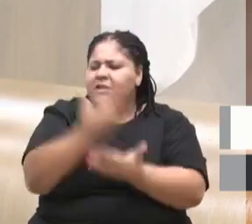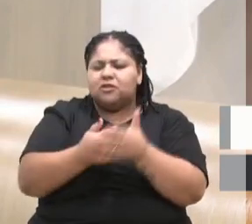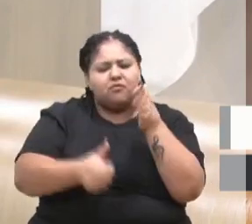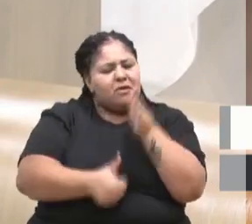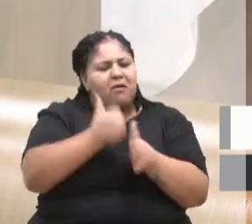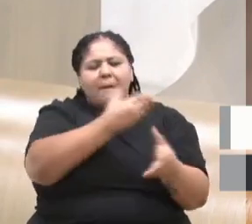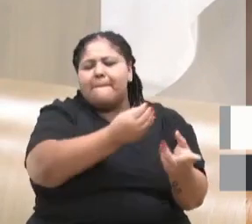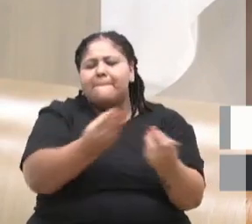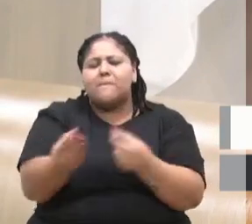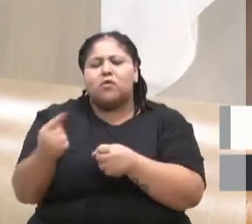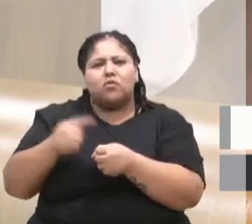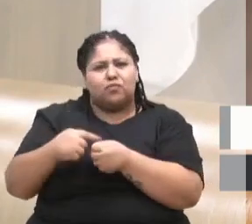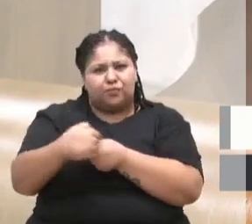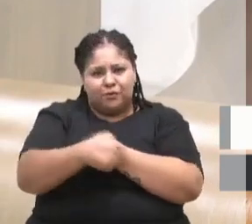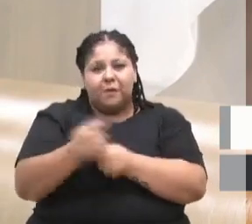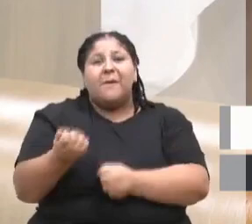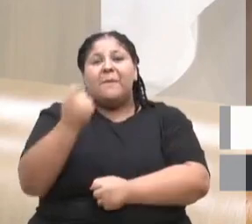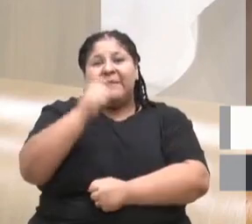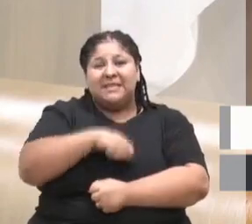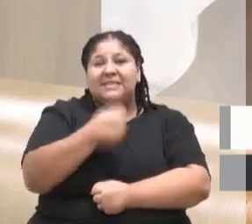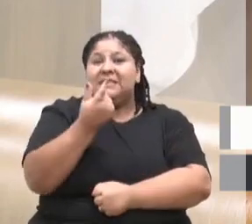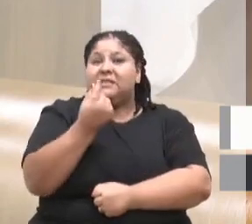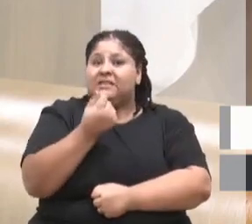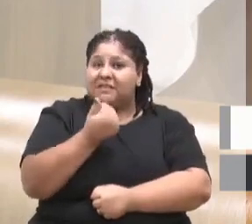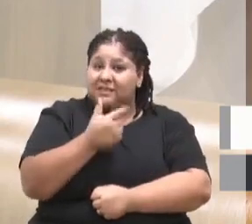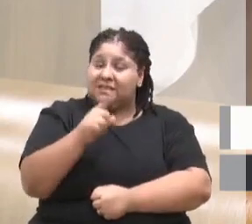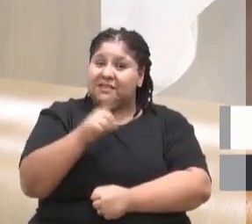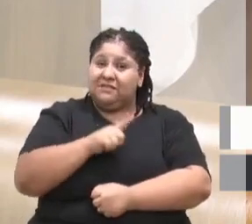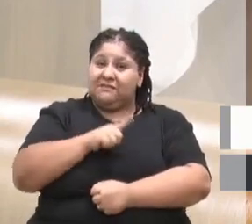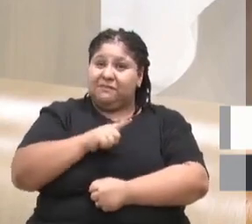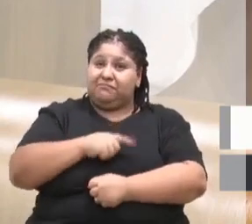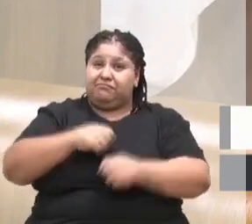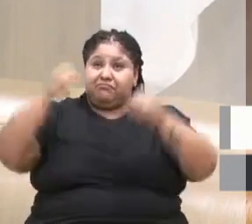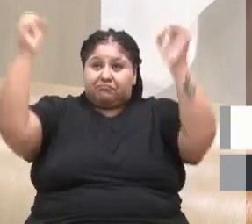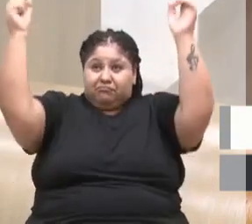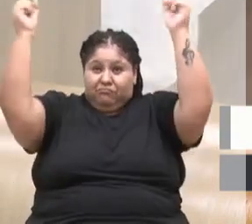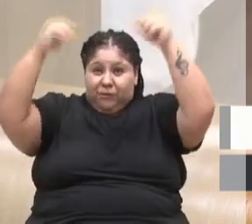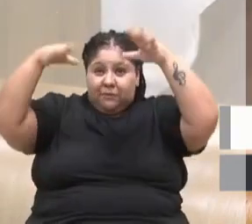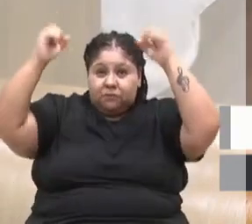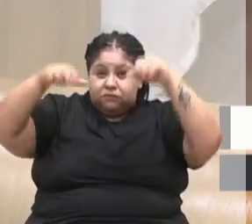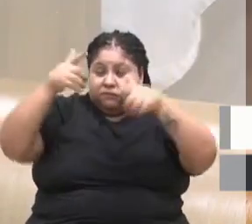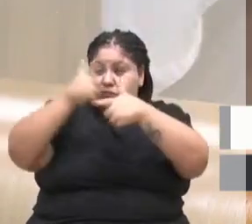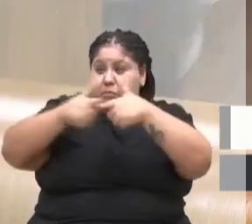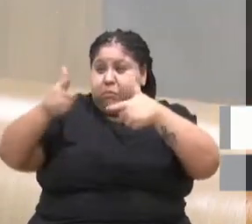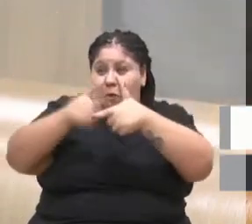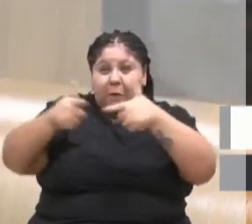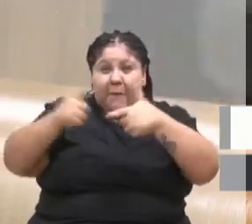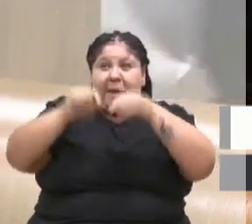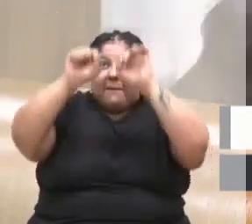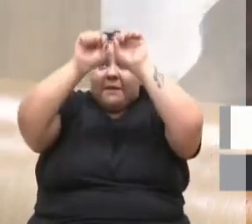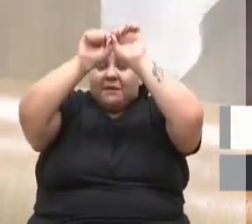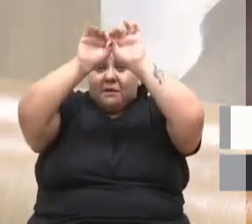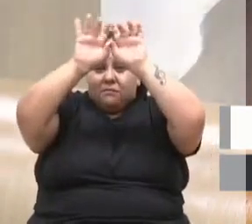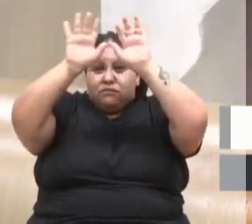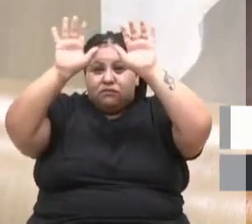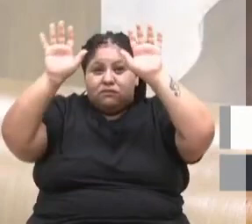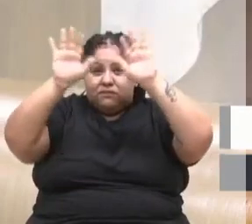cidade. Precisamos de recursos, tivemos muitos temporais, muitos problemas climáticos, pouca